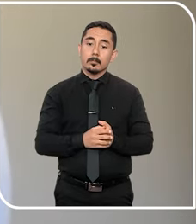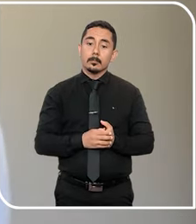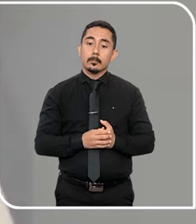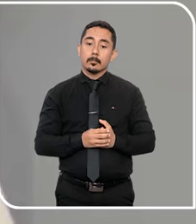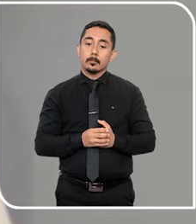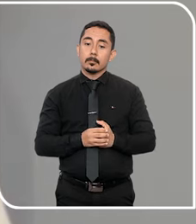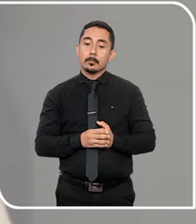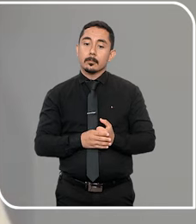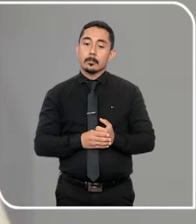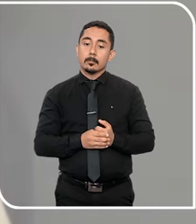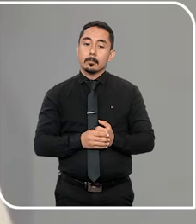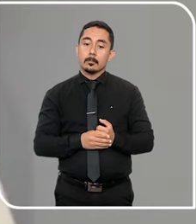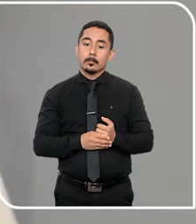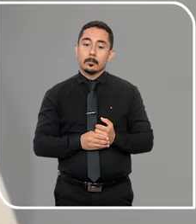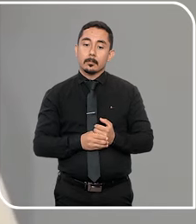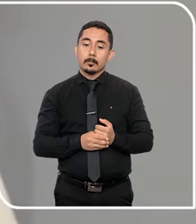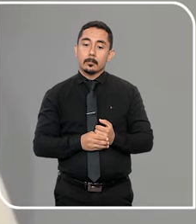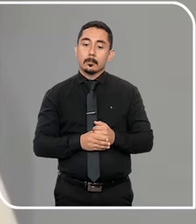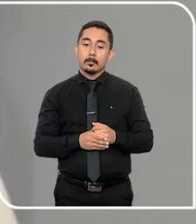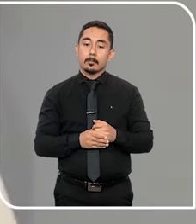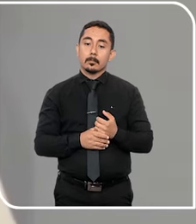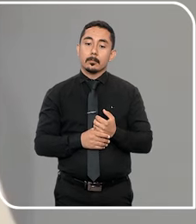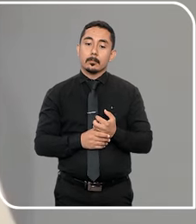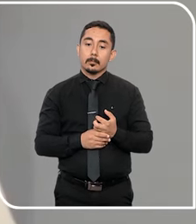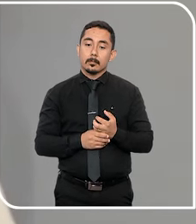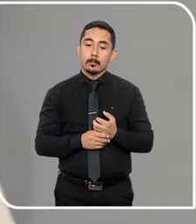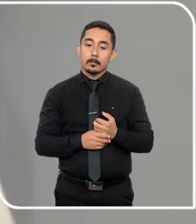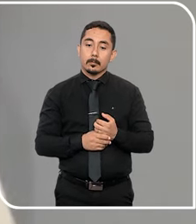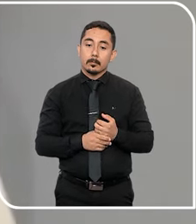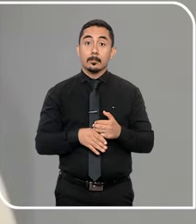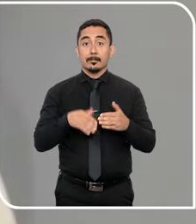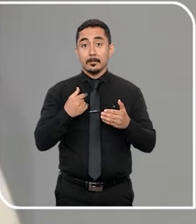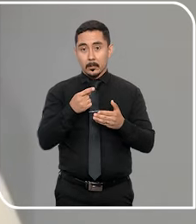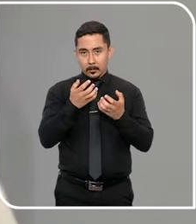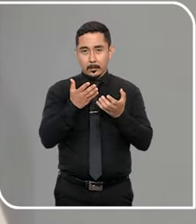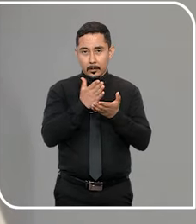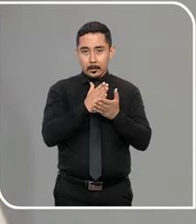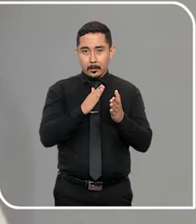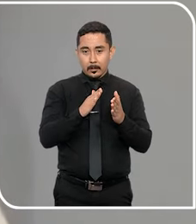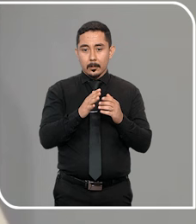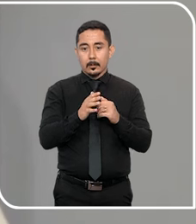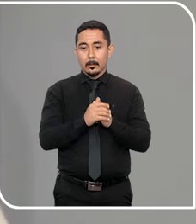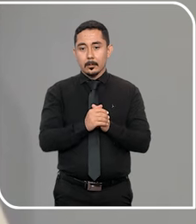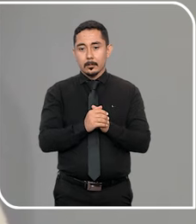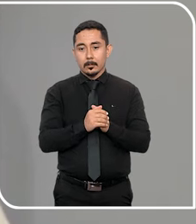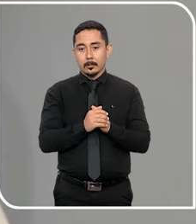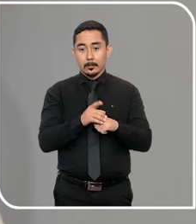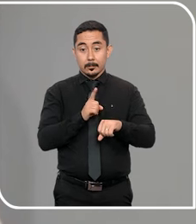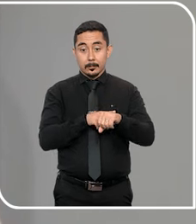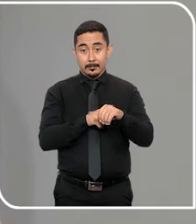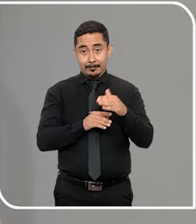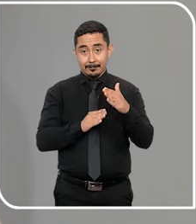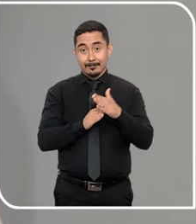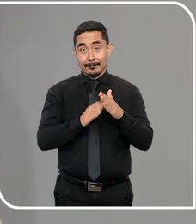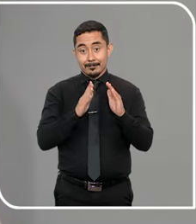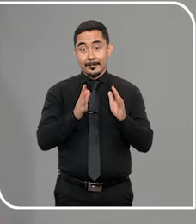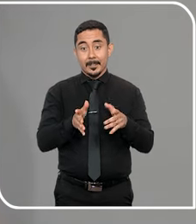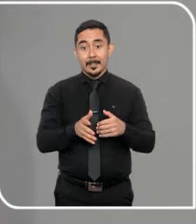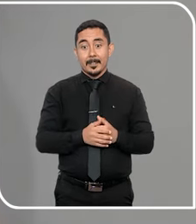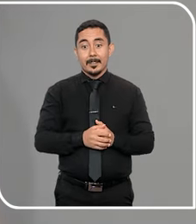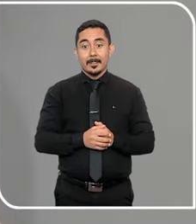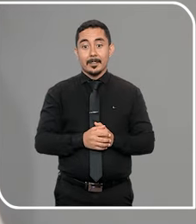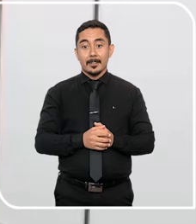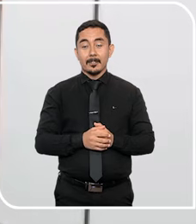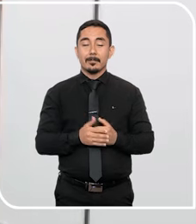né isso Gil Então você quer encerrar Gil Eu acho que já deu tempo